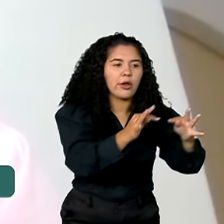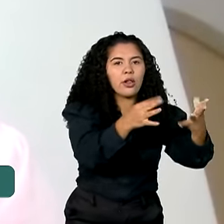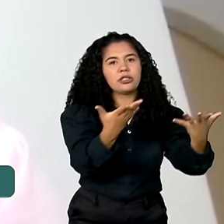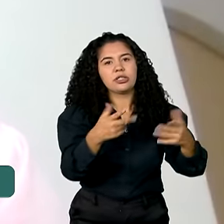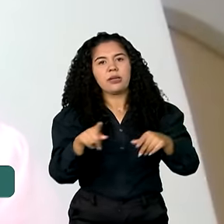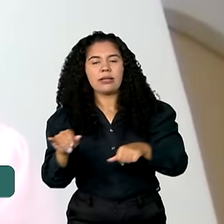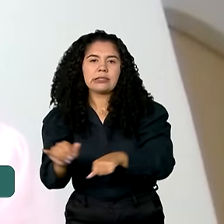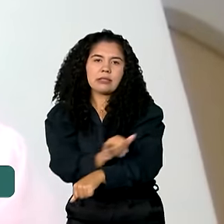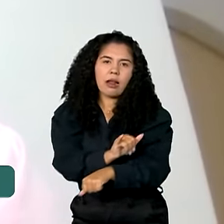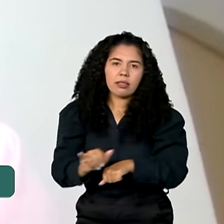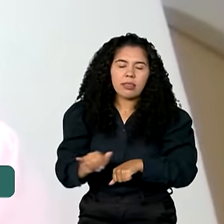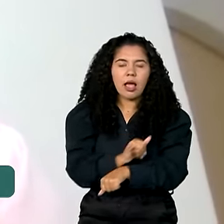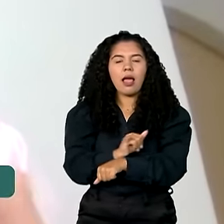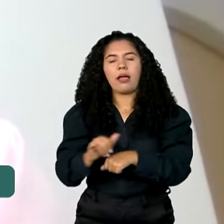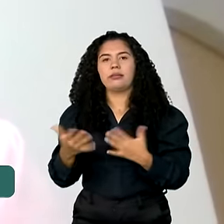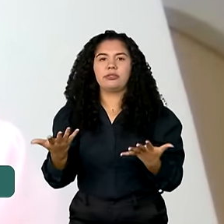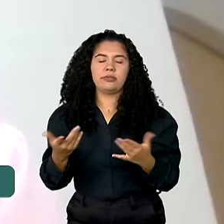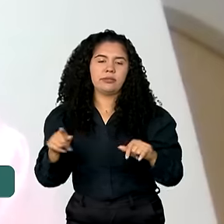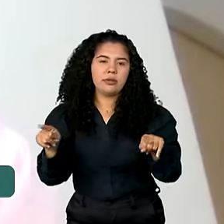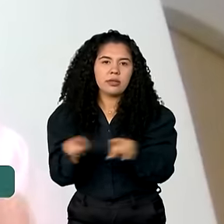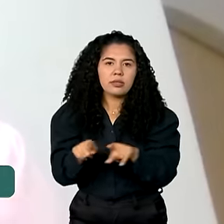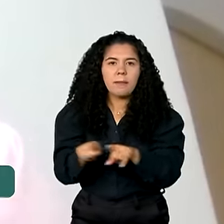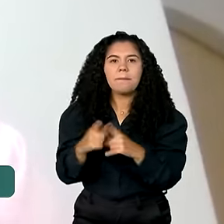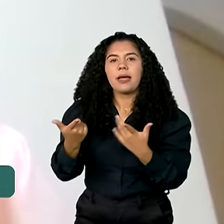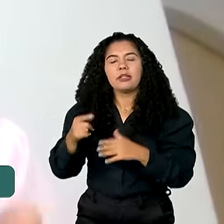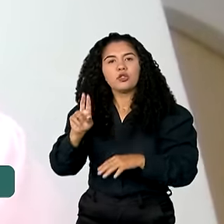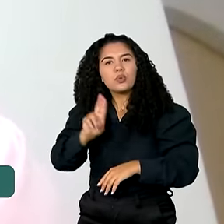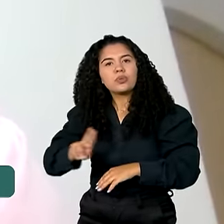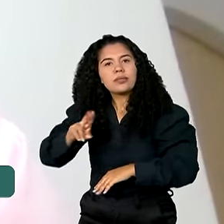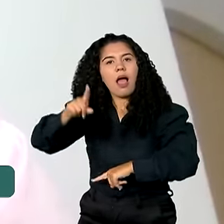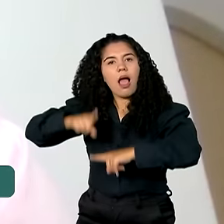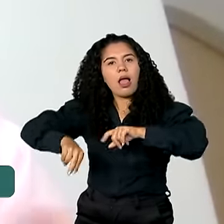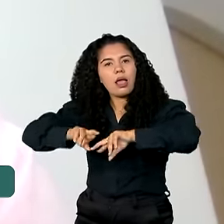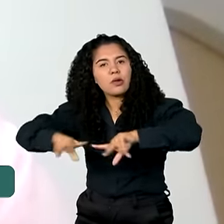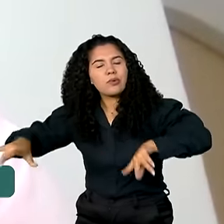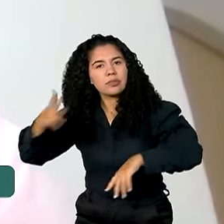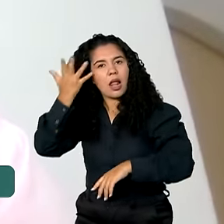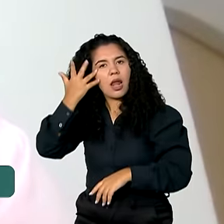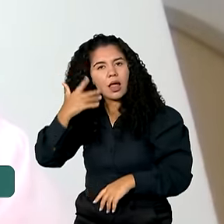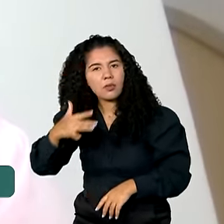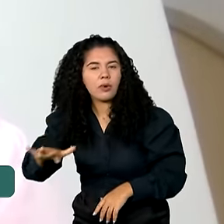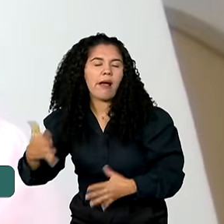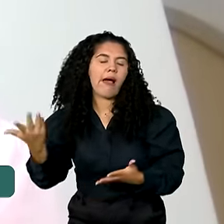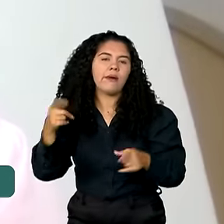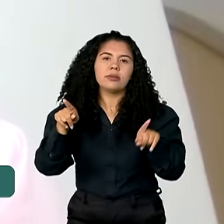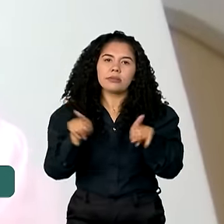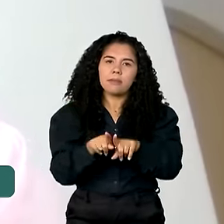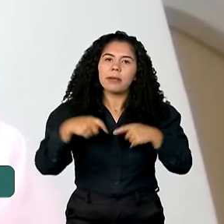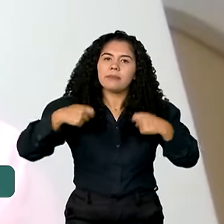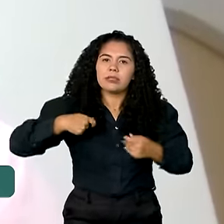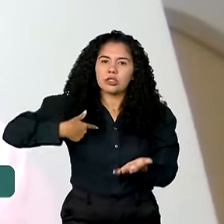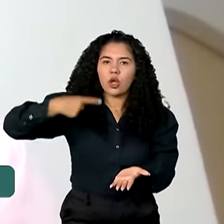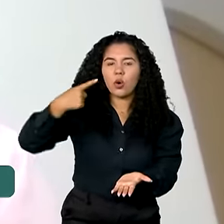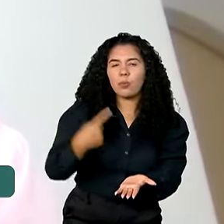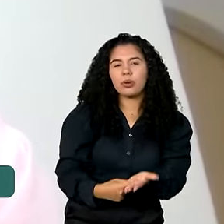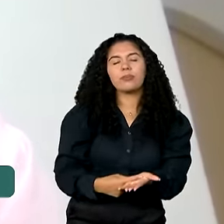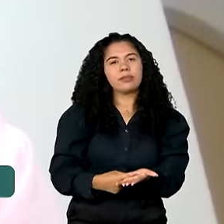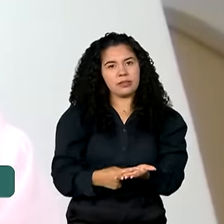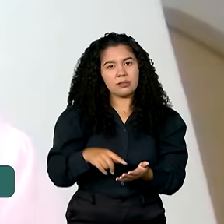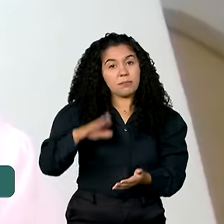de aproveitamento, né, de gestão dos recursos naturais e de compromisso, né, na atividade